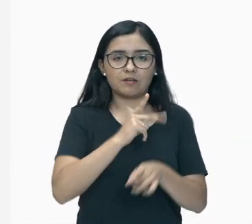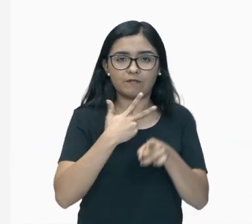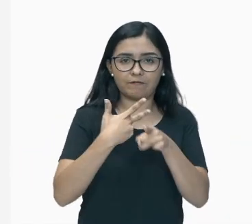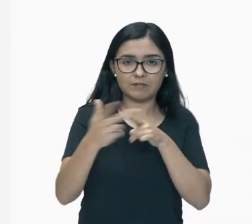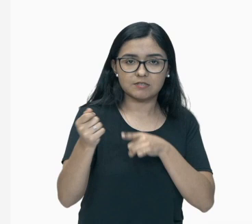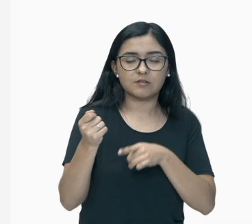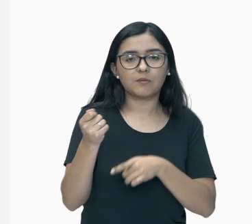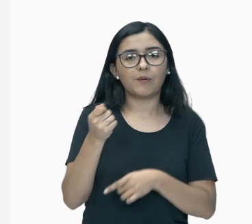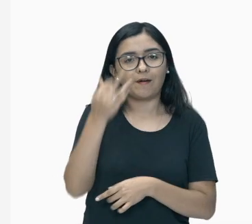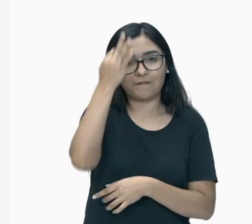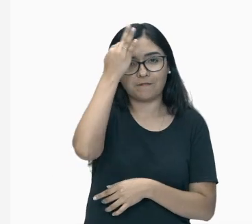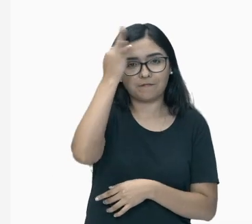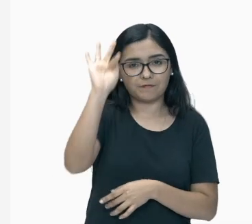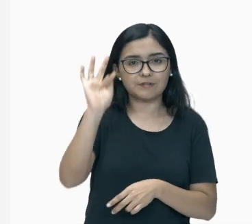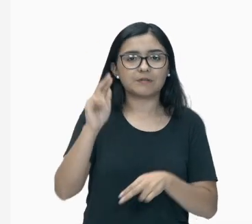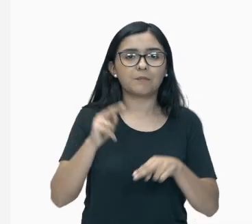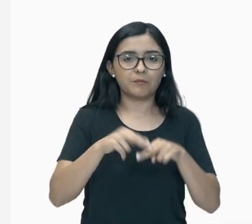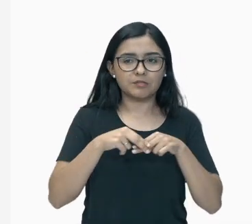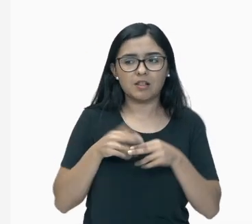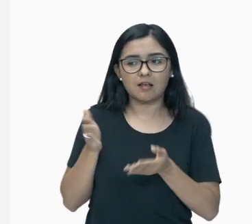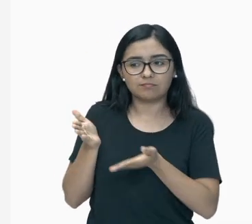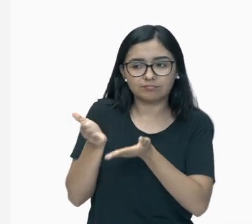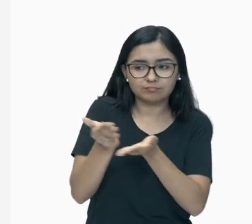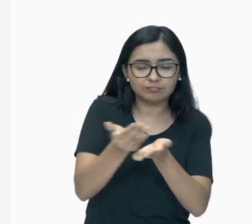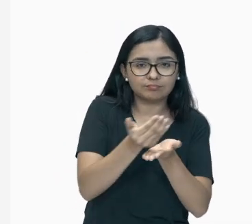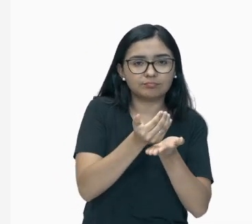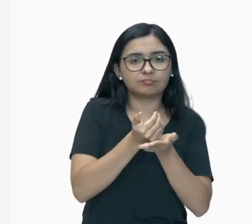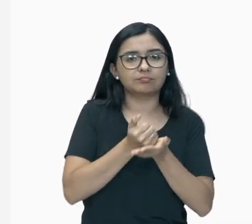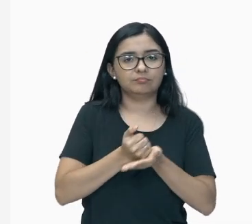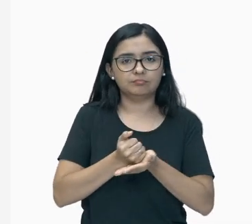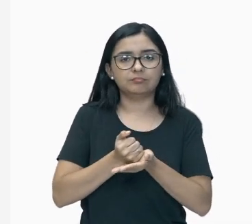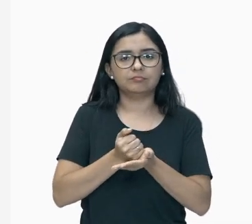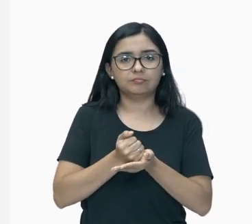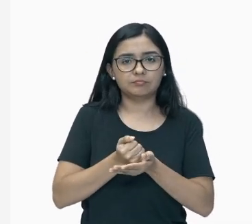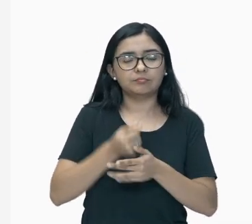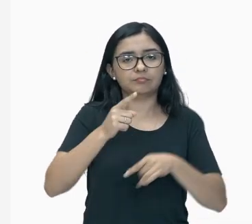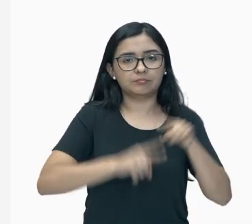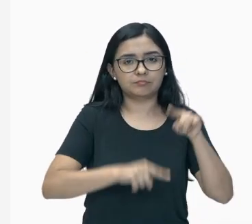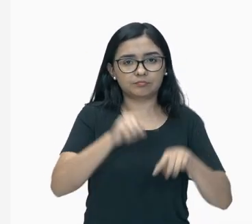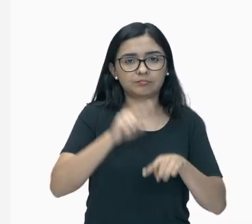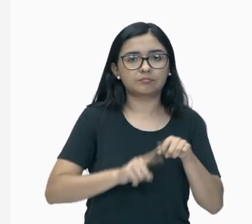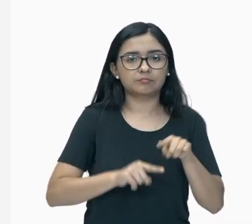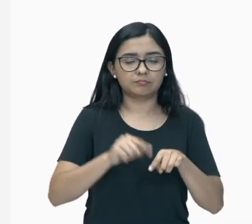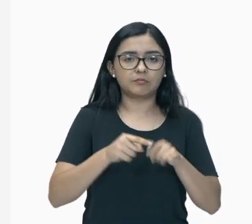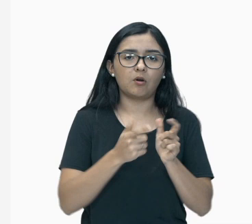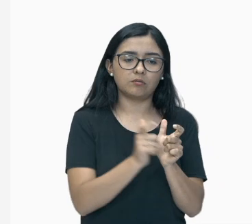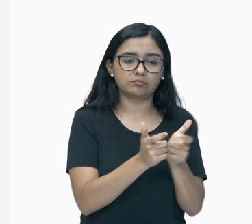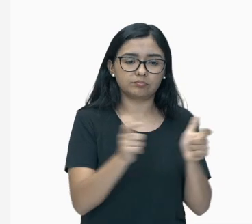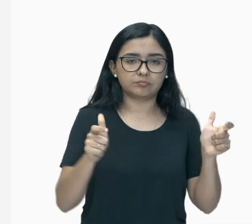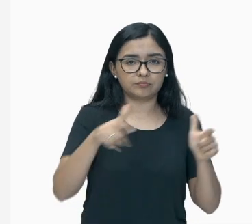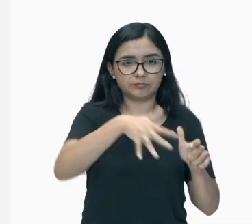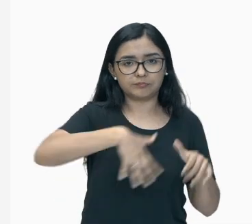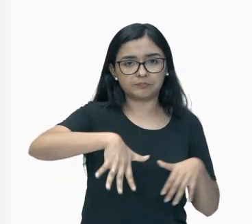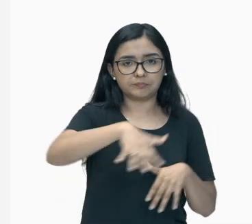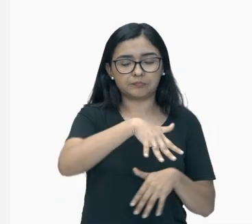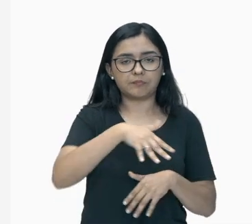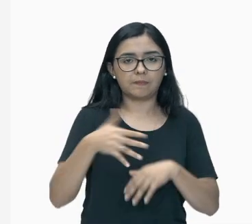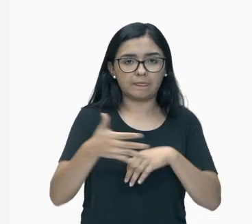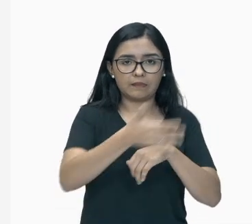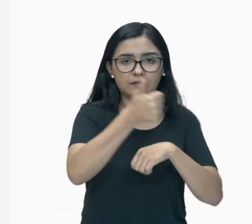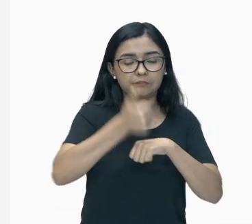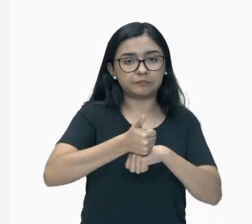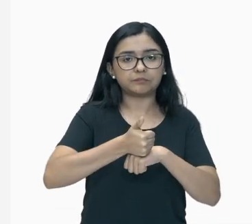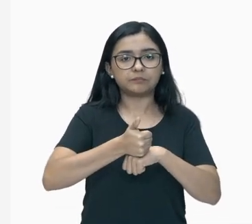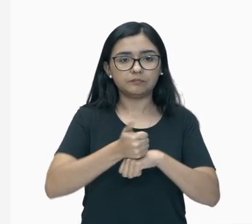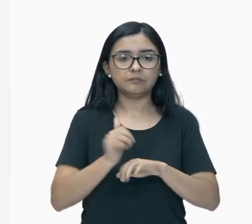tinha pegado algumas possessões coloniais da França e tinha ampliado o seu território colonial. E aí nós